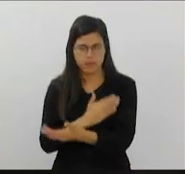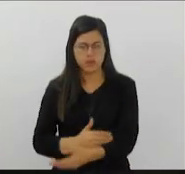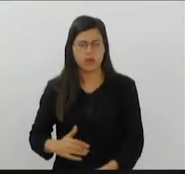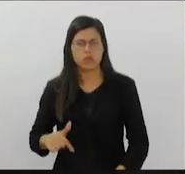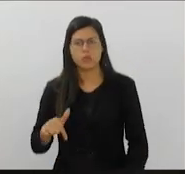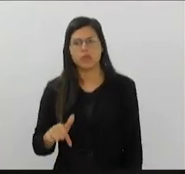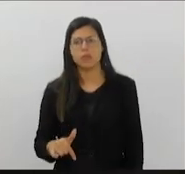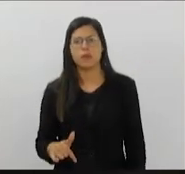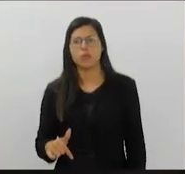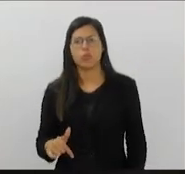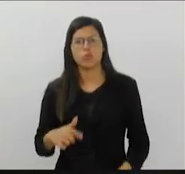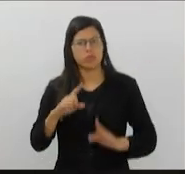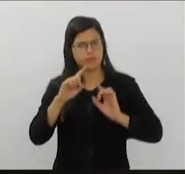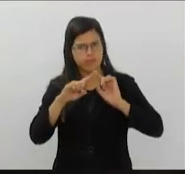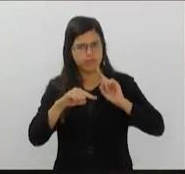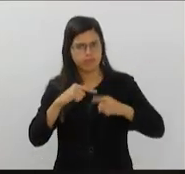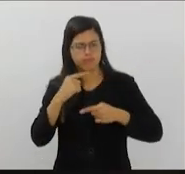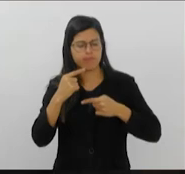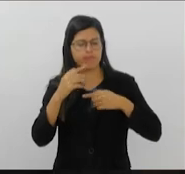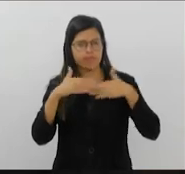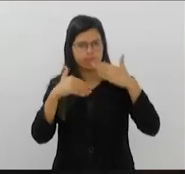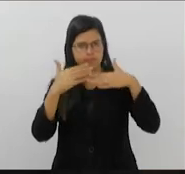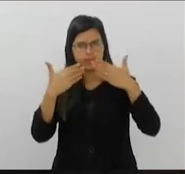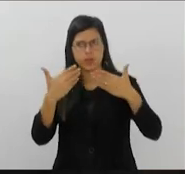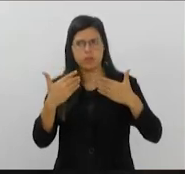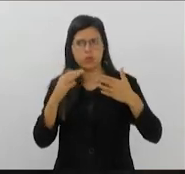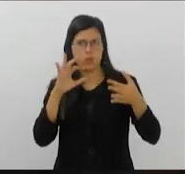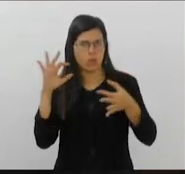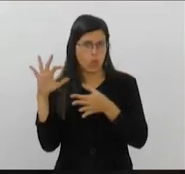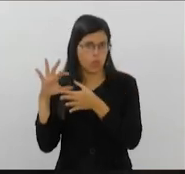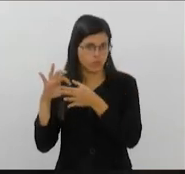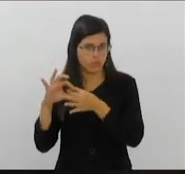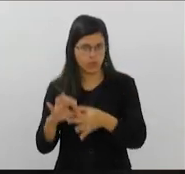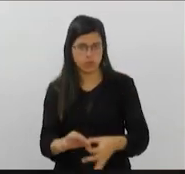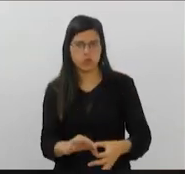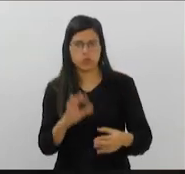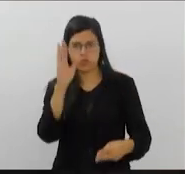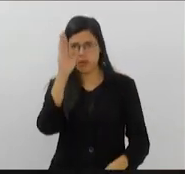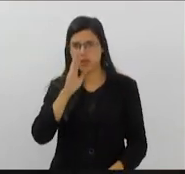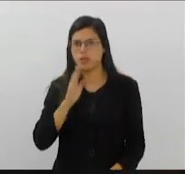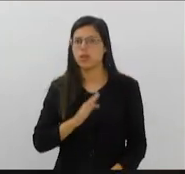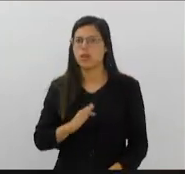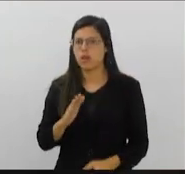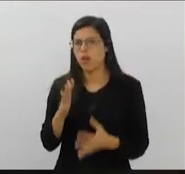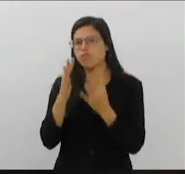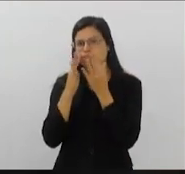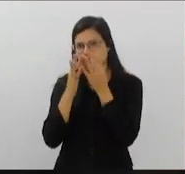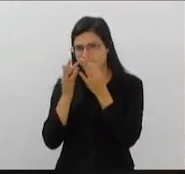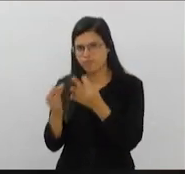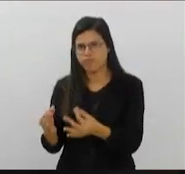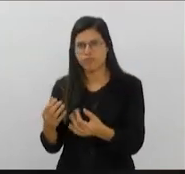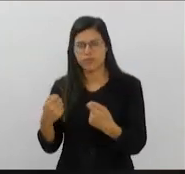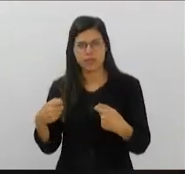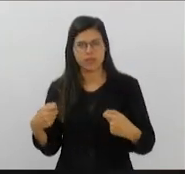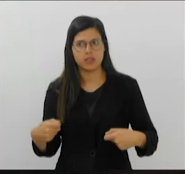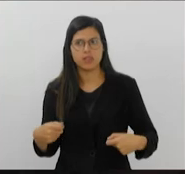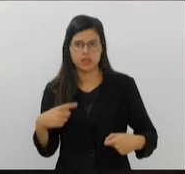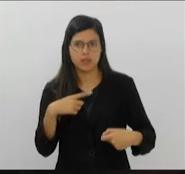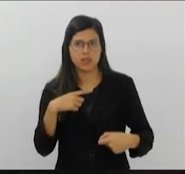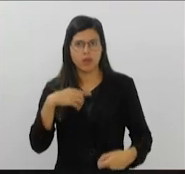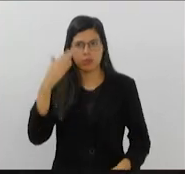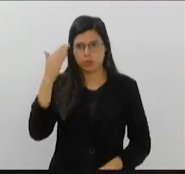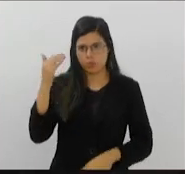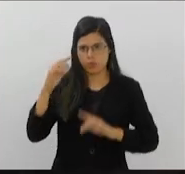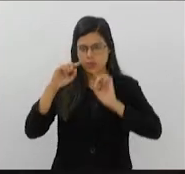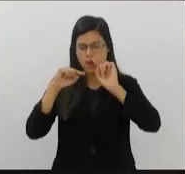avanço que nós temos, e em relação a isso, ao contexto nacional, é algo que chama atenção. Então, é algo que a gente teve sucesso na